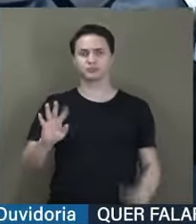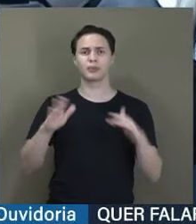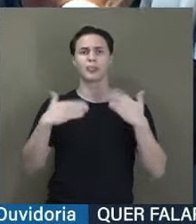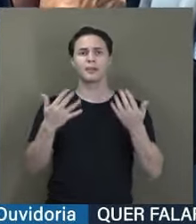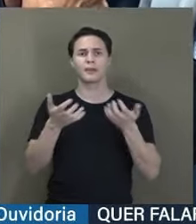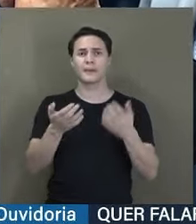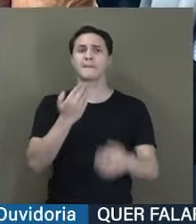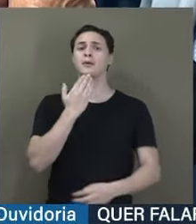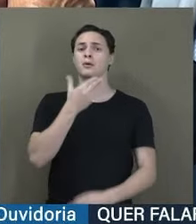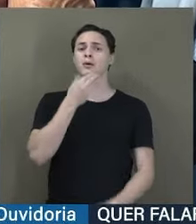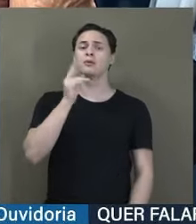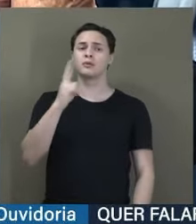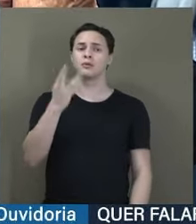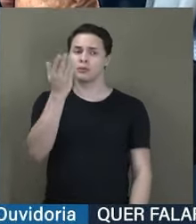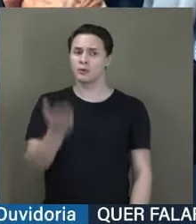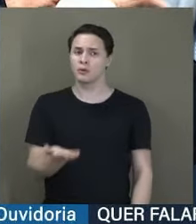porque